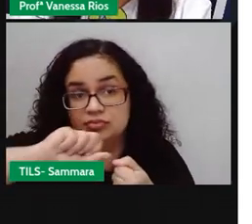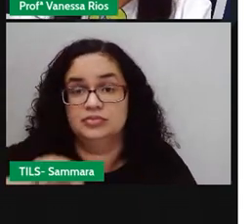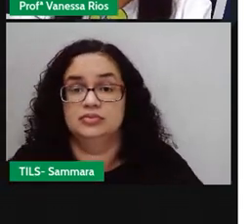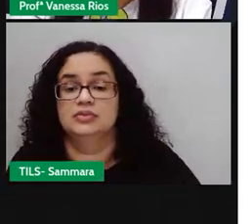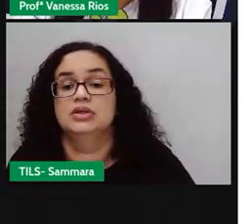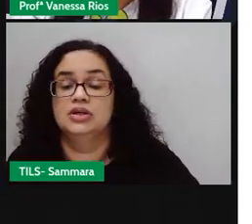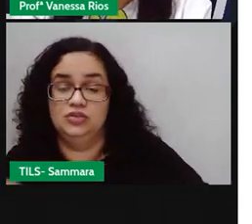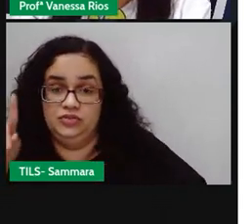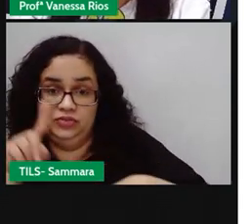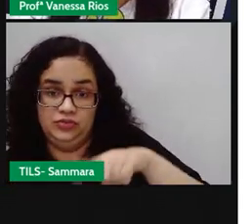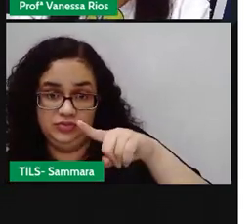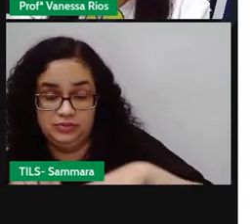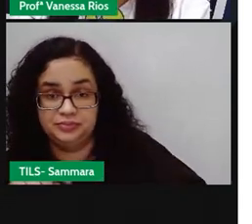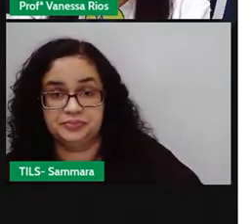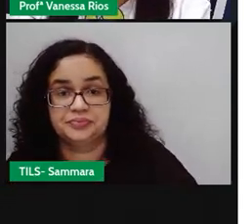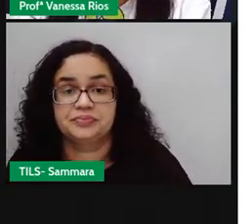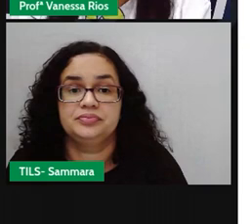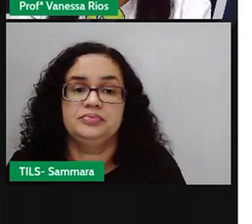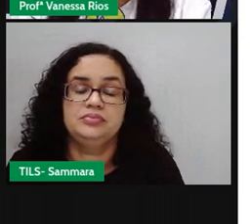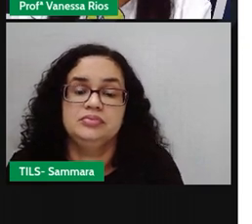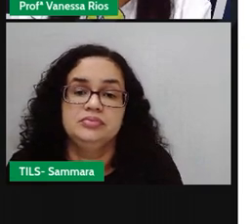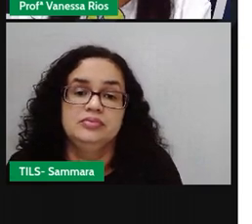São fabricados.